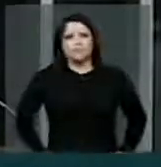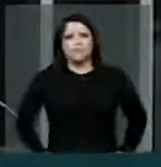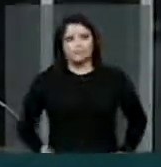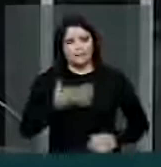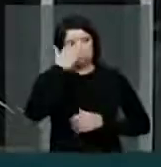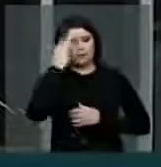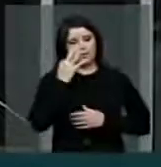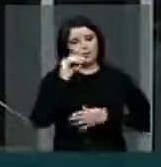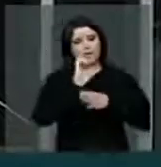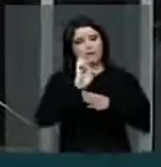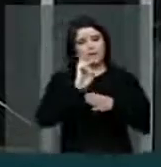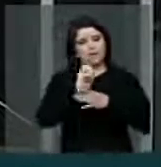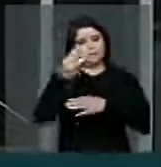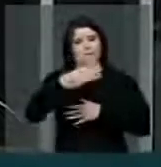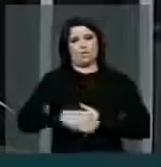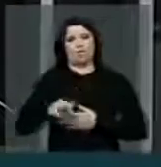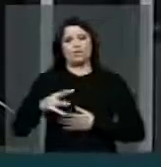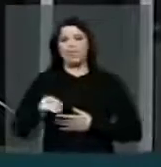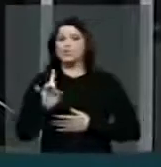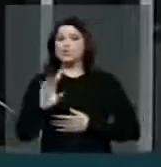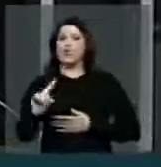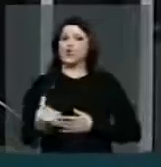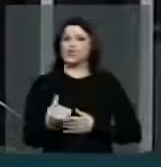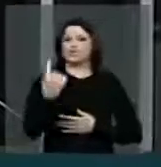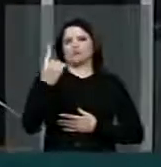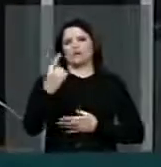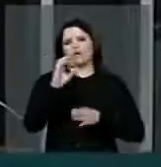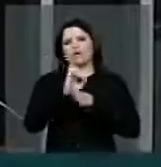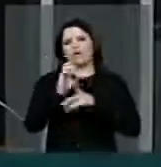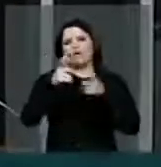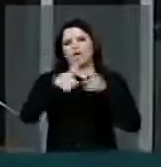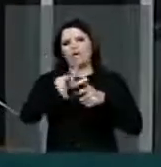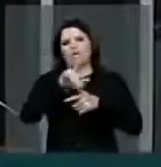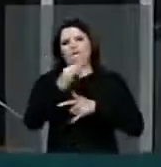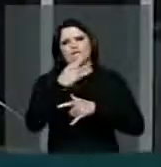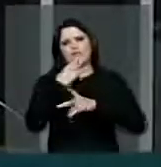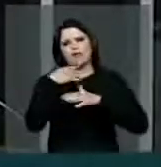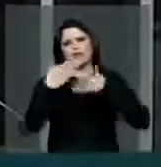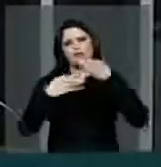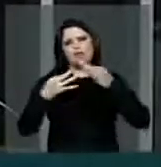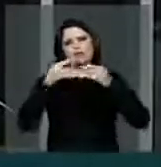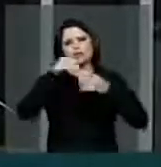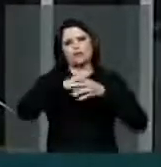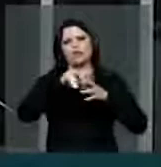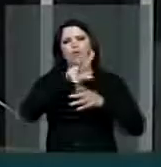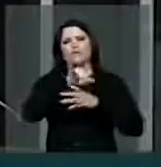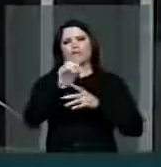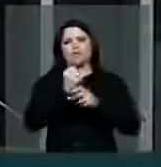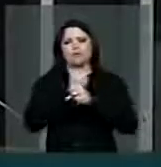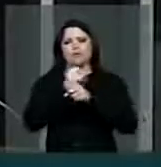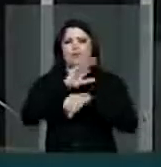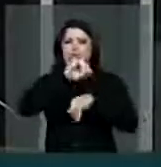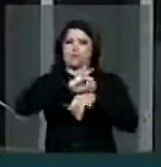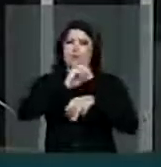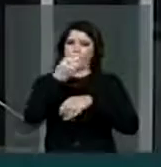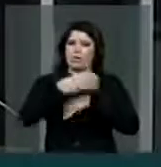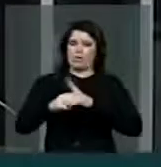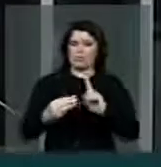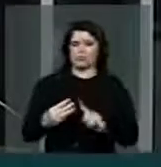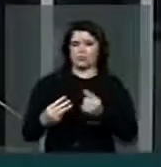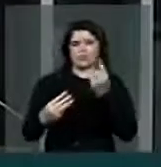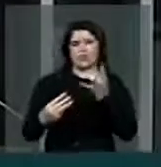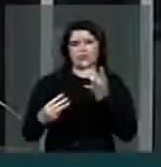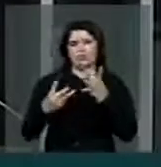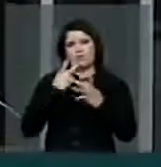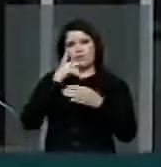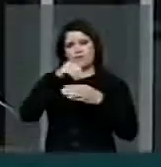companheiras do meu estado do Maranhão, apenas uma estação de conhecimento construída no Maranhão,